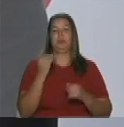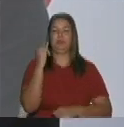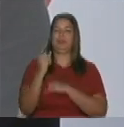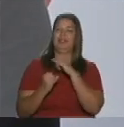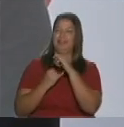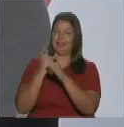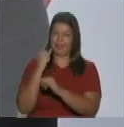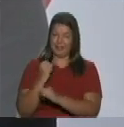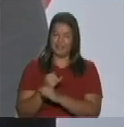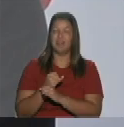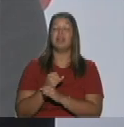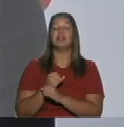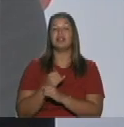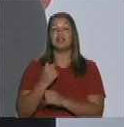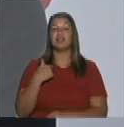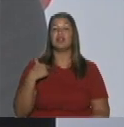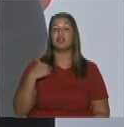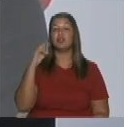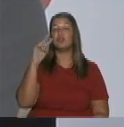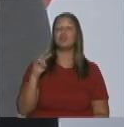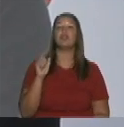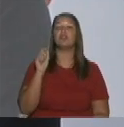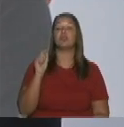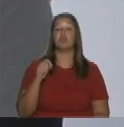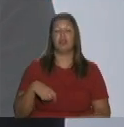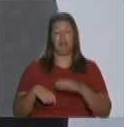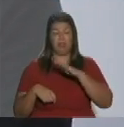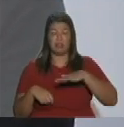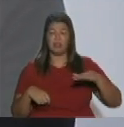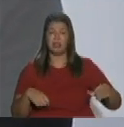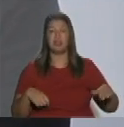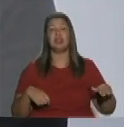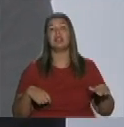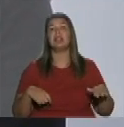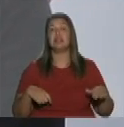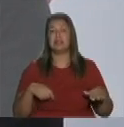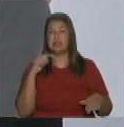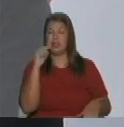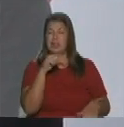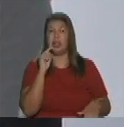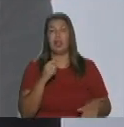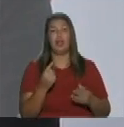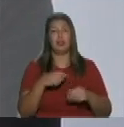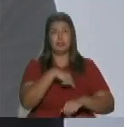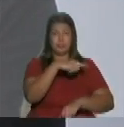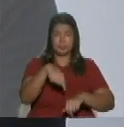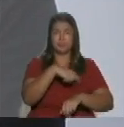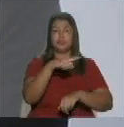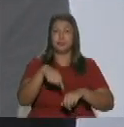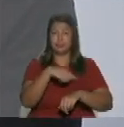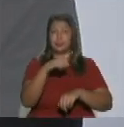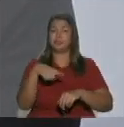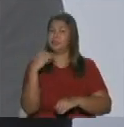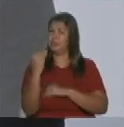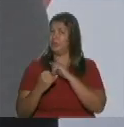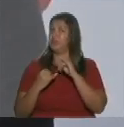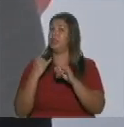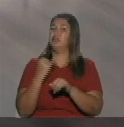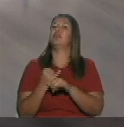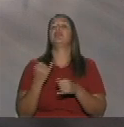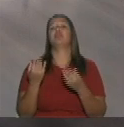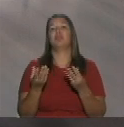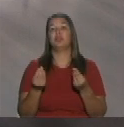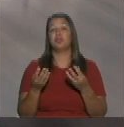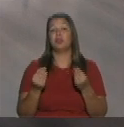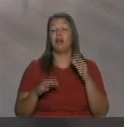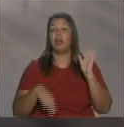web, da internet. E aí eu vejo que a criança também ela tem um consumo de internet excessivo.